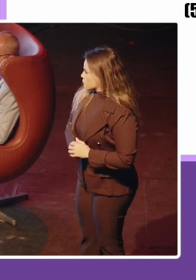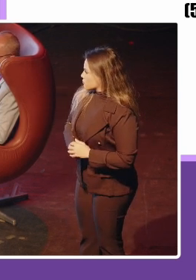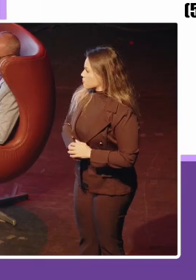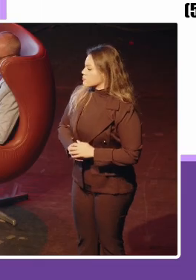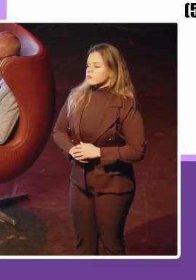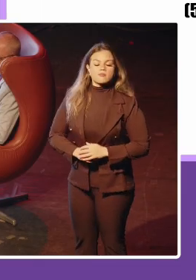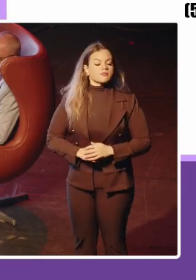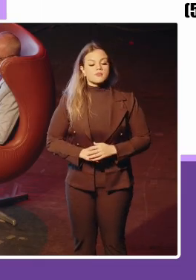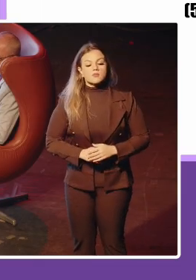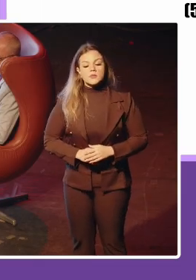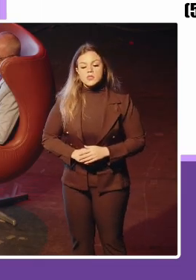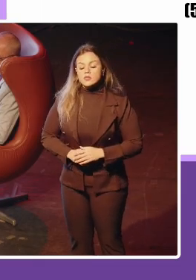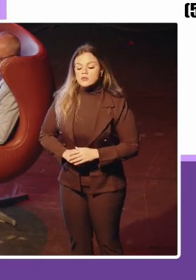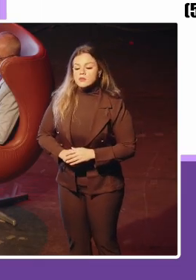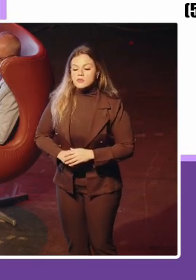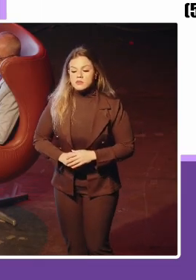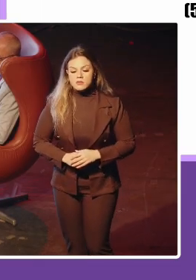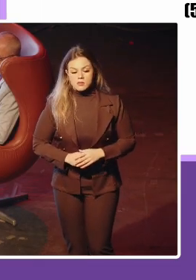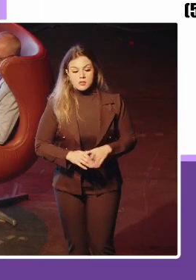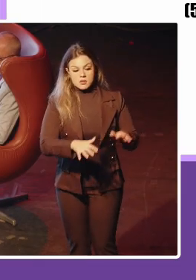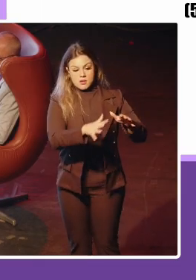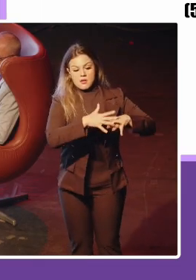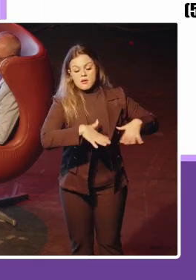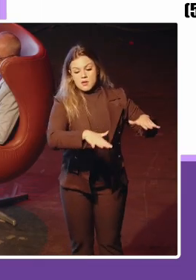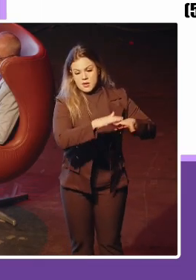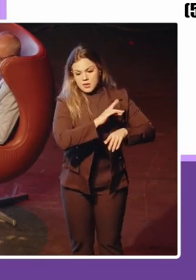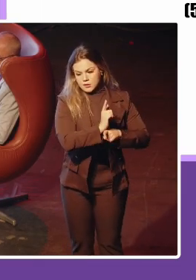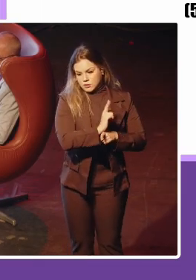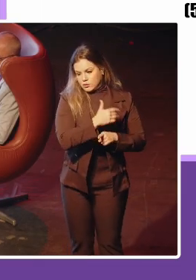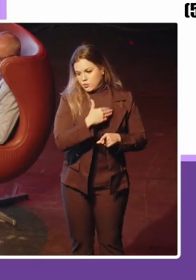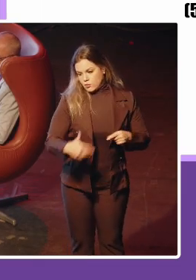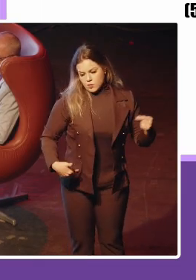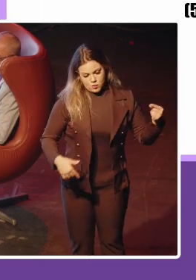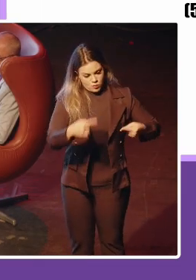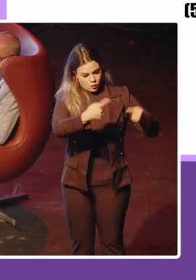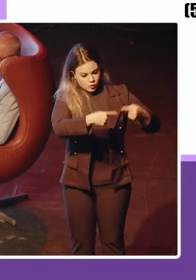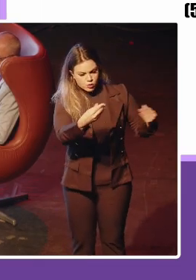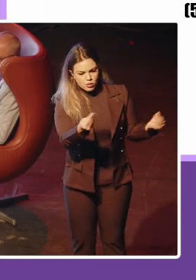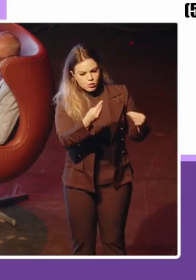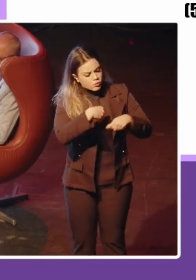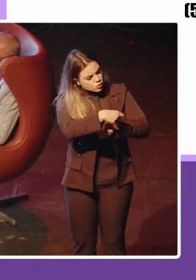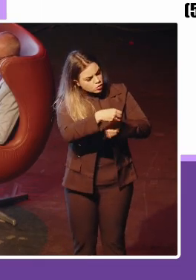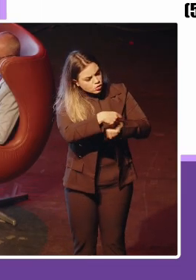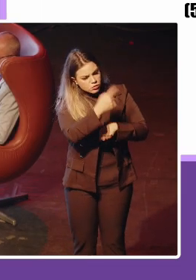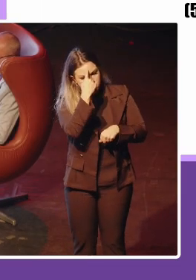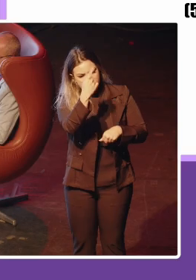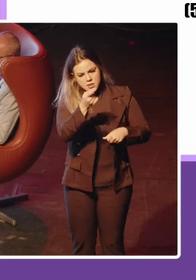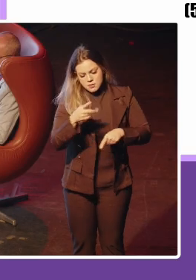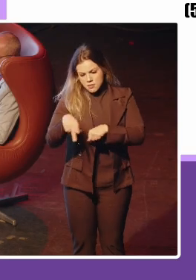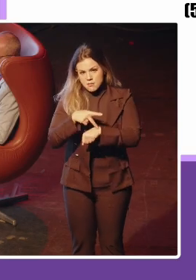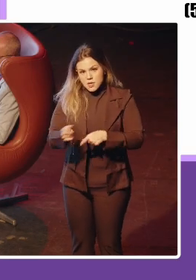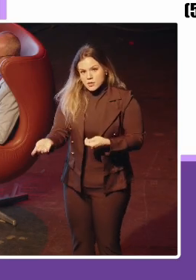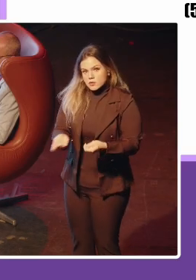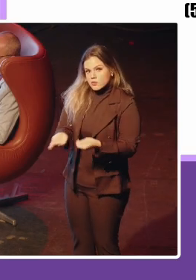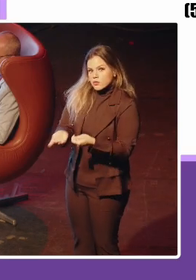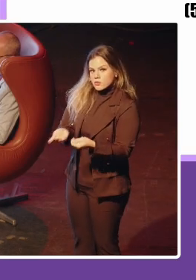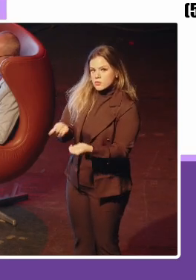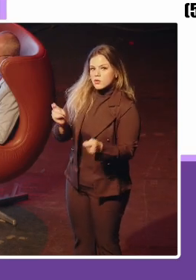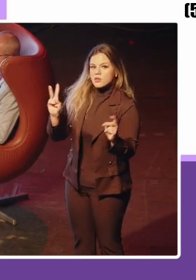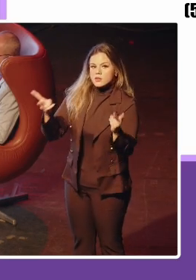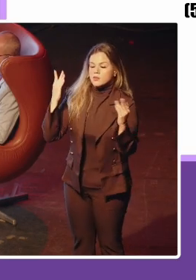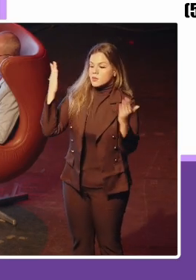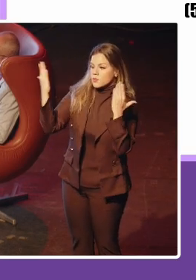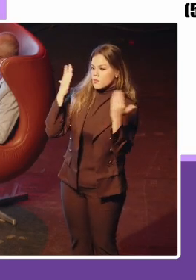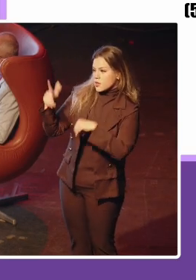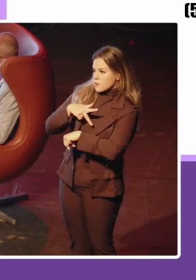Toda vez que a gente tenta ajudar algum gestor público a gerir melhor o país em relação a isso, nós fazemos algumas